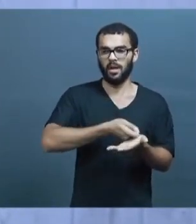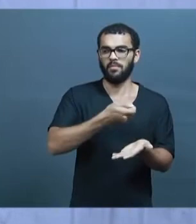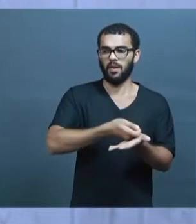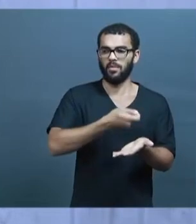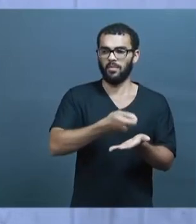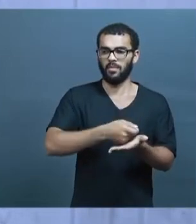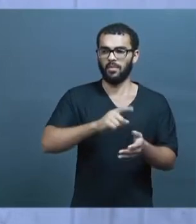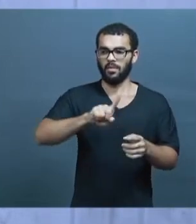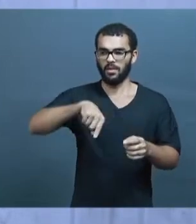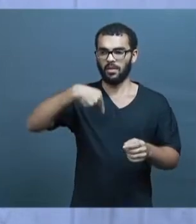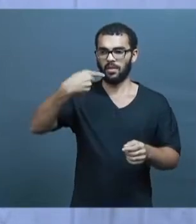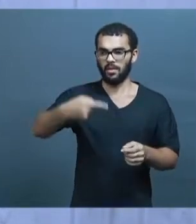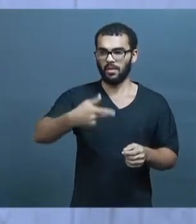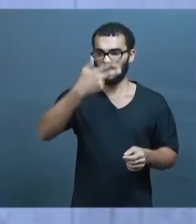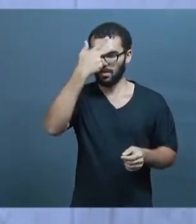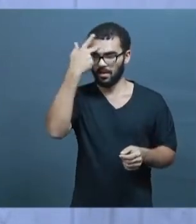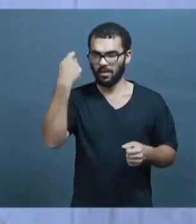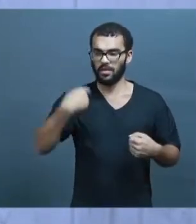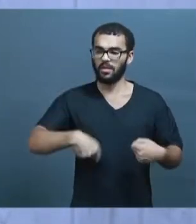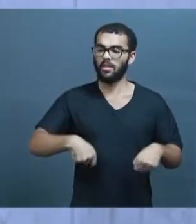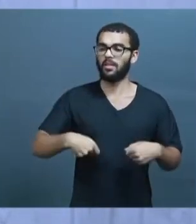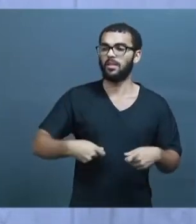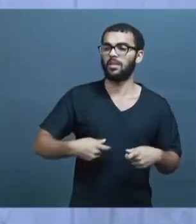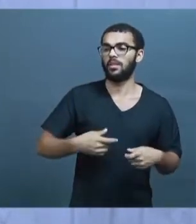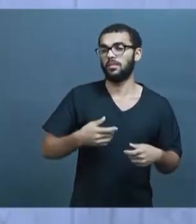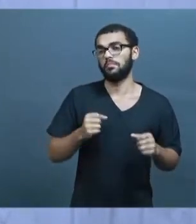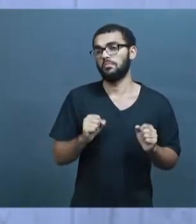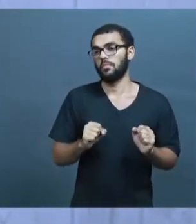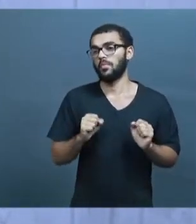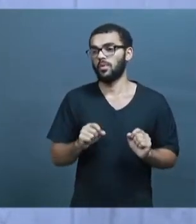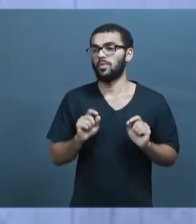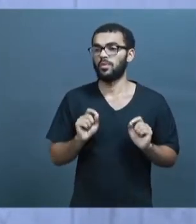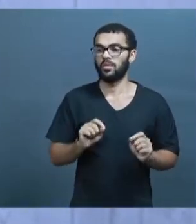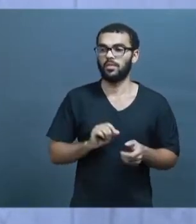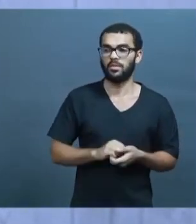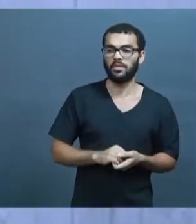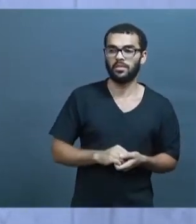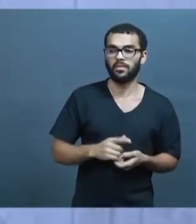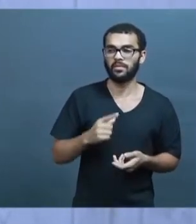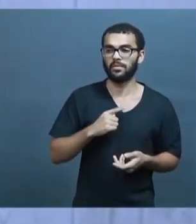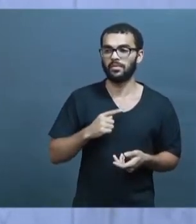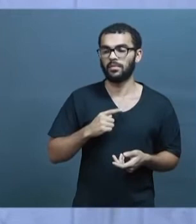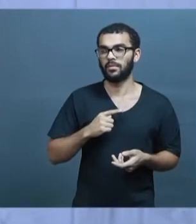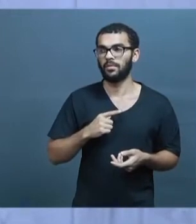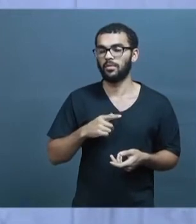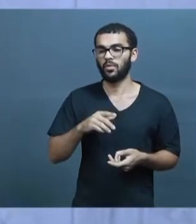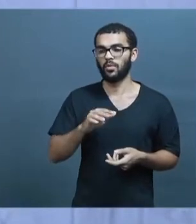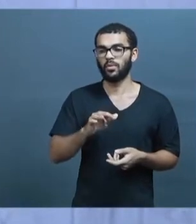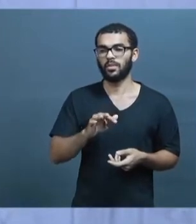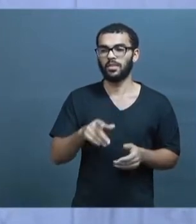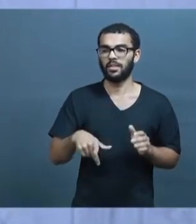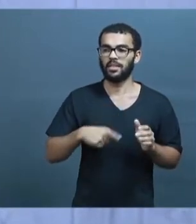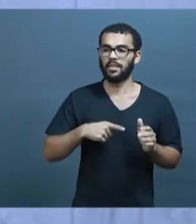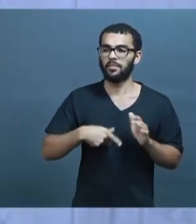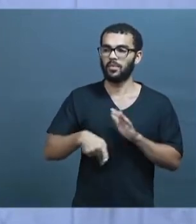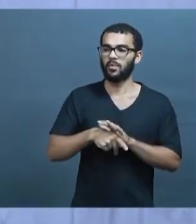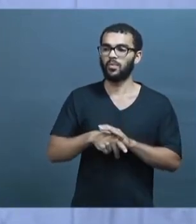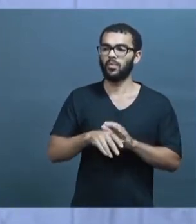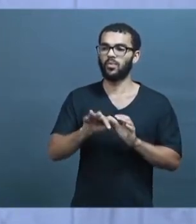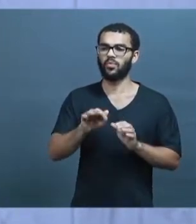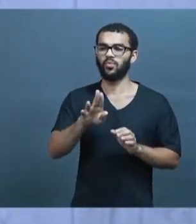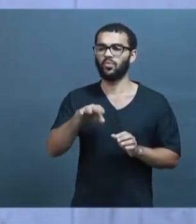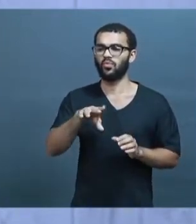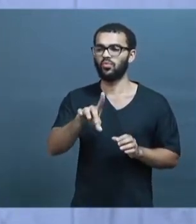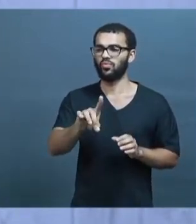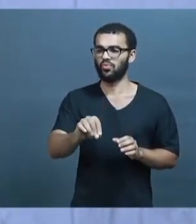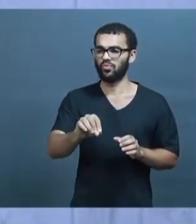servidor tem que participar, ou se quiser, né, uma complementação, ele tem que participar de um fundo de previdência, que é FUNPRESP